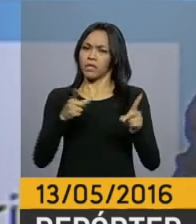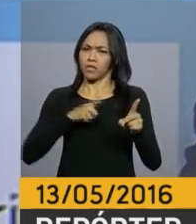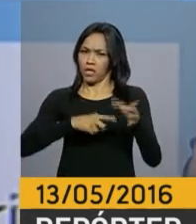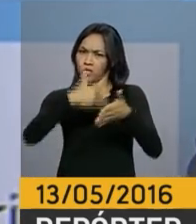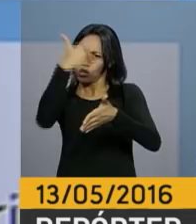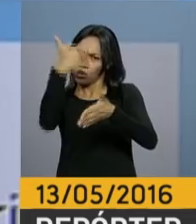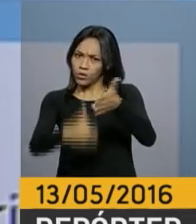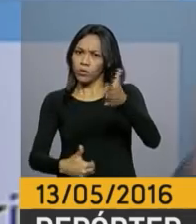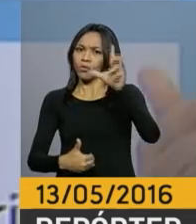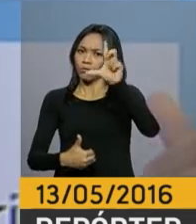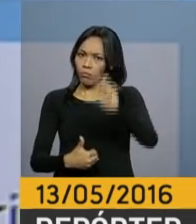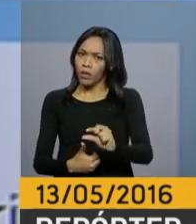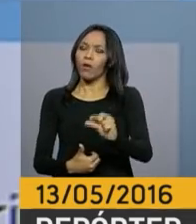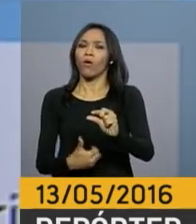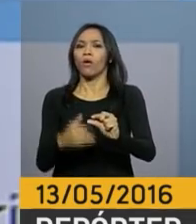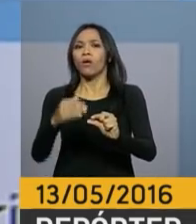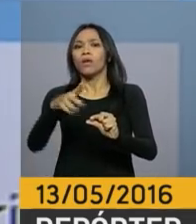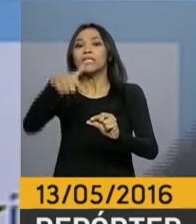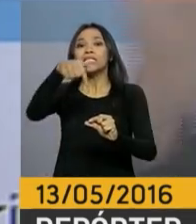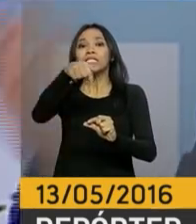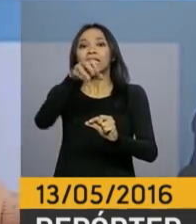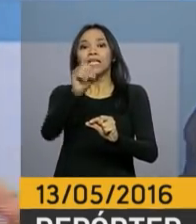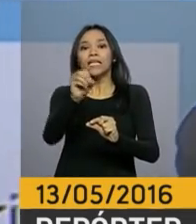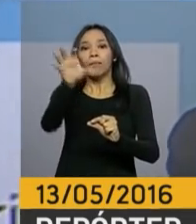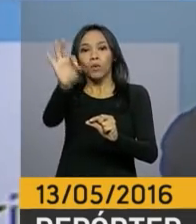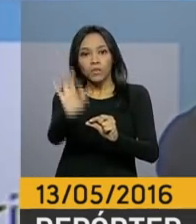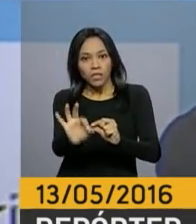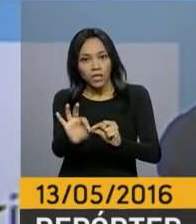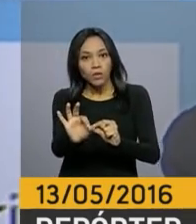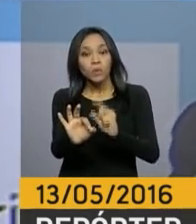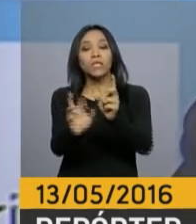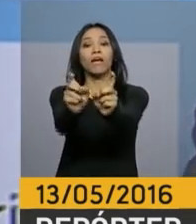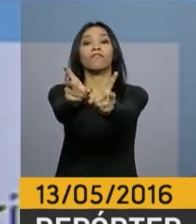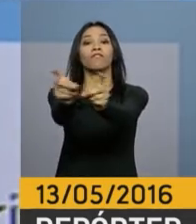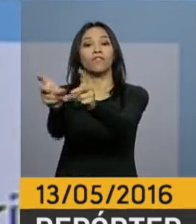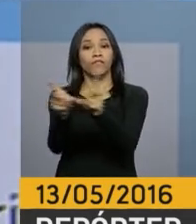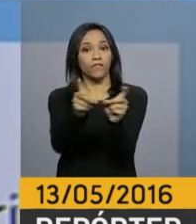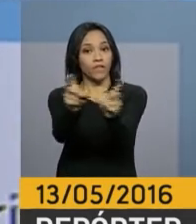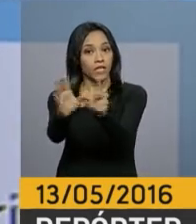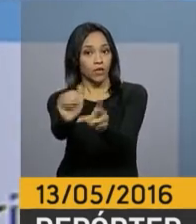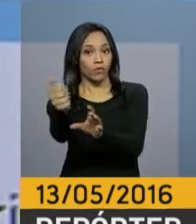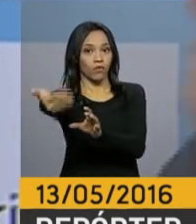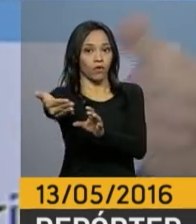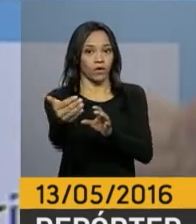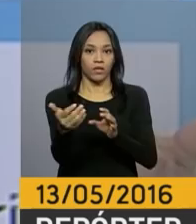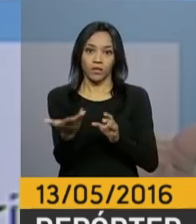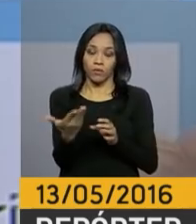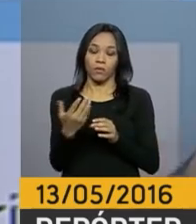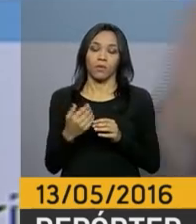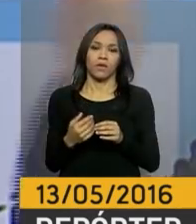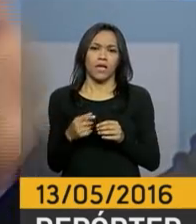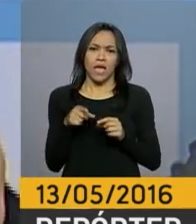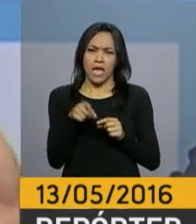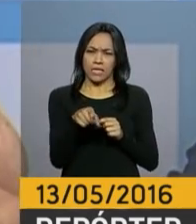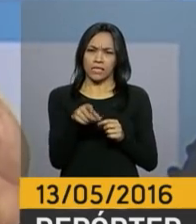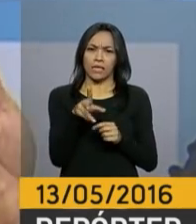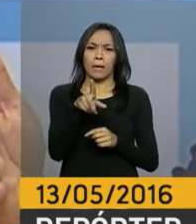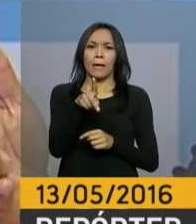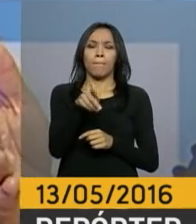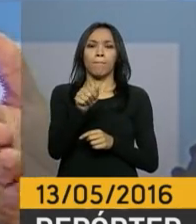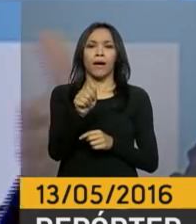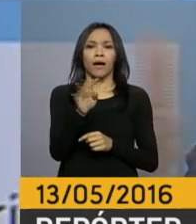a menor normalmente 70% do preço que estava sendo praticado no mercado acontece que esta patente vai